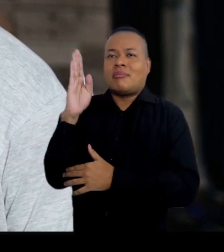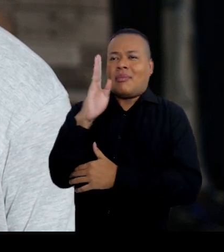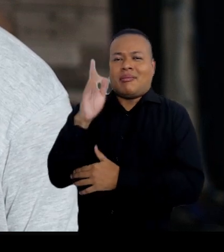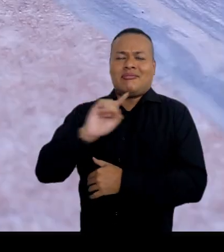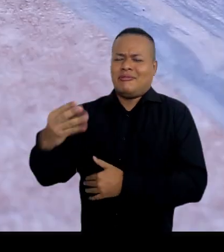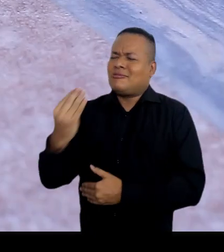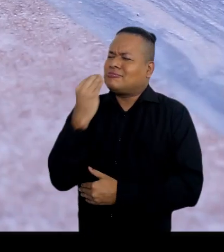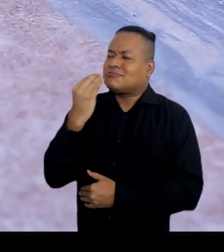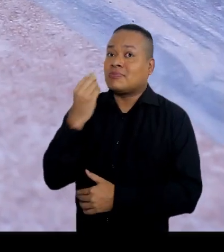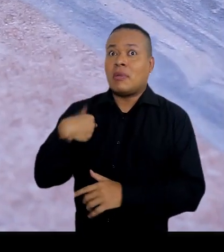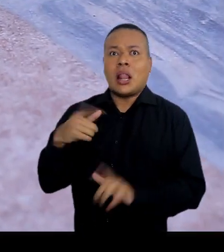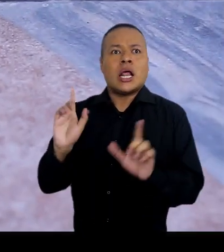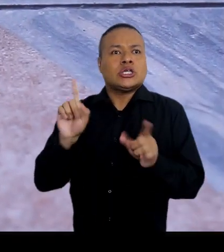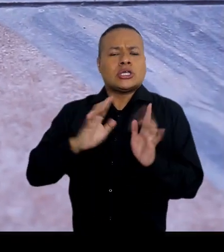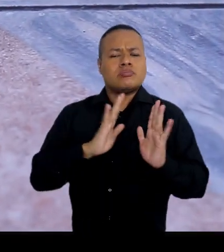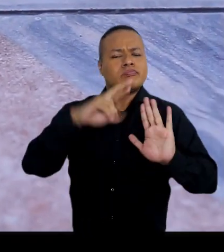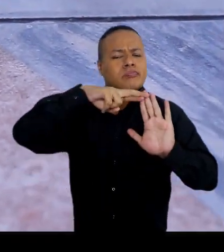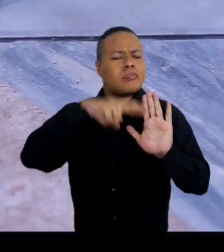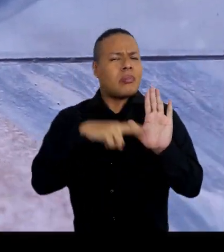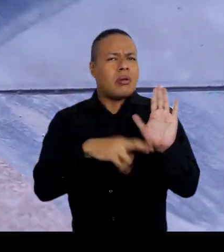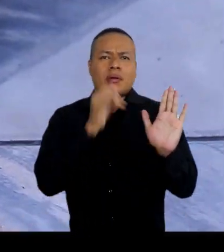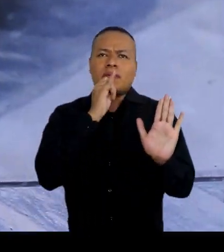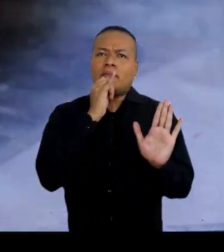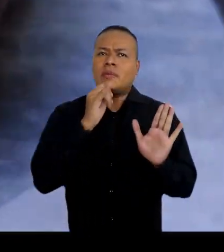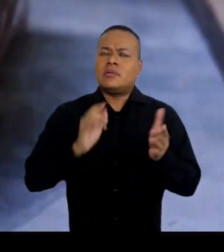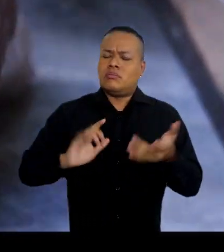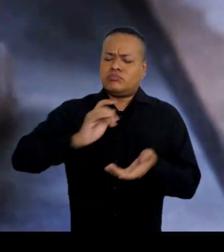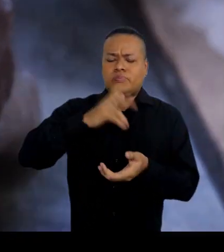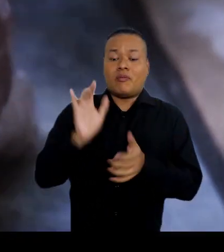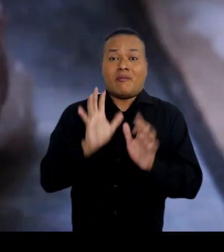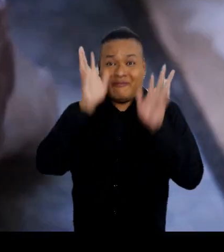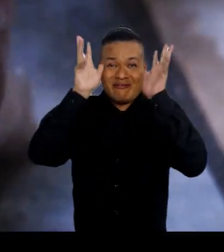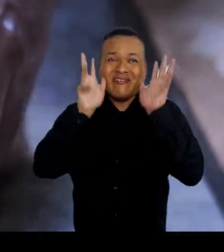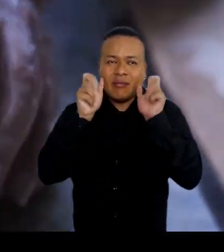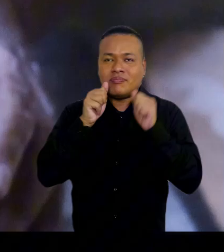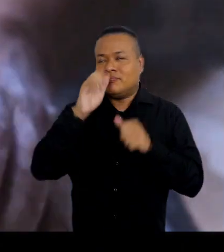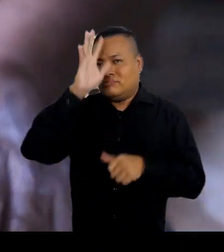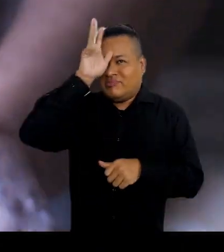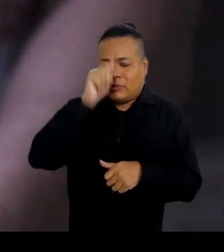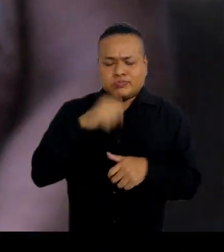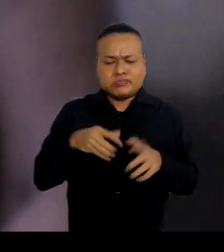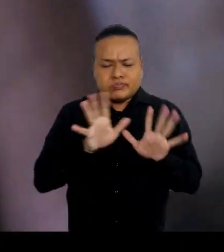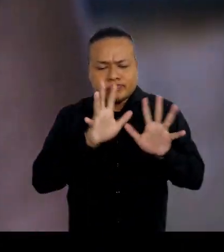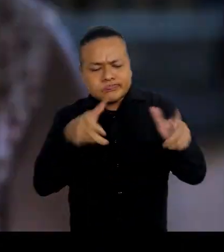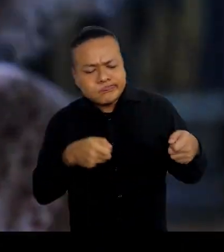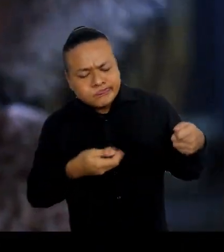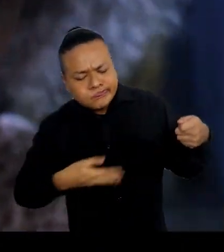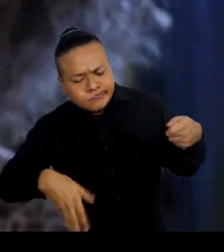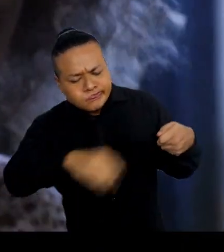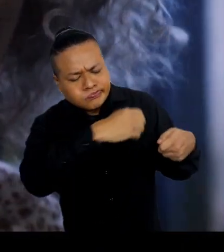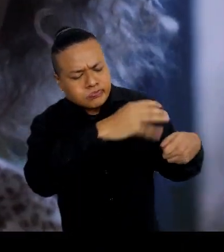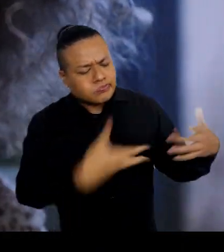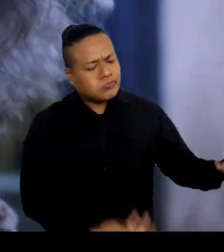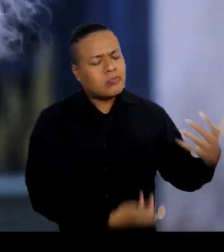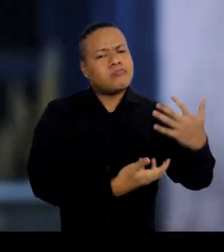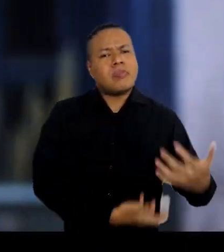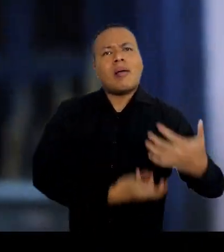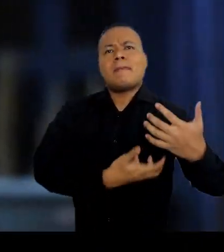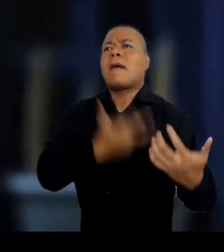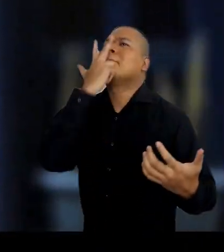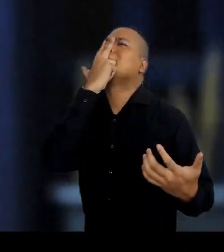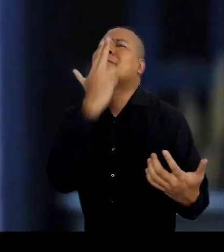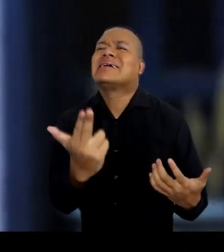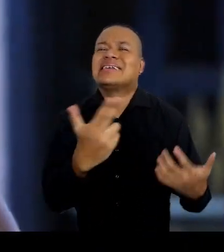mal. Ela tinha um ritual, né? Ela tratava o frango todo, lavava com sabão e ficava passeando com o frango como se fosse um bebê.